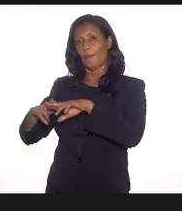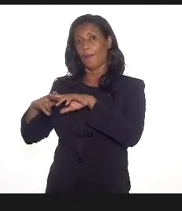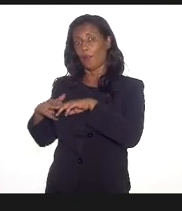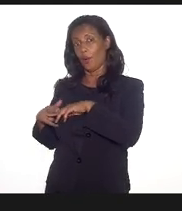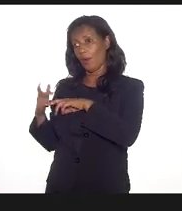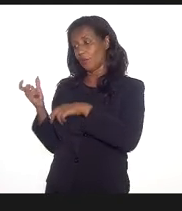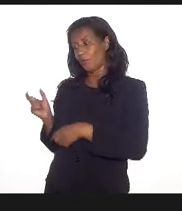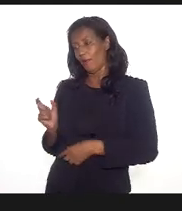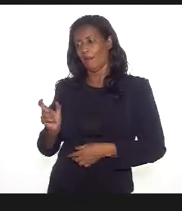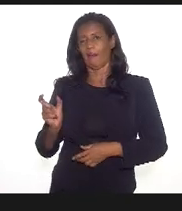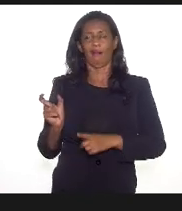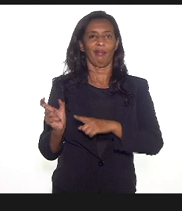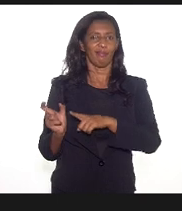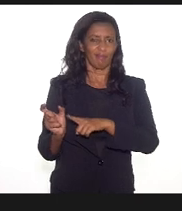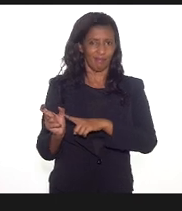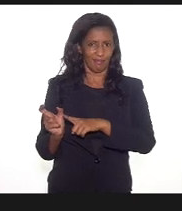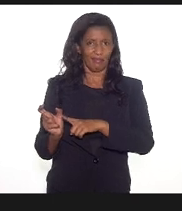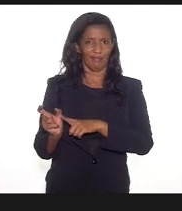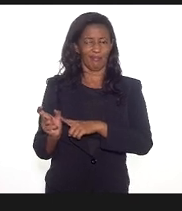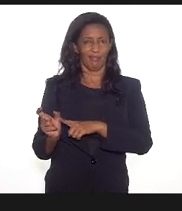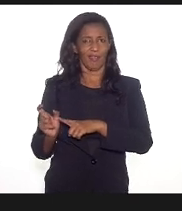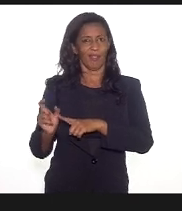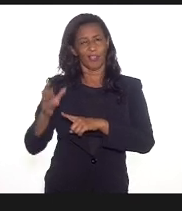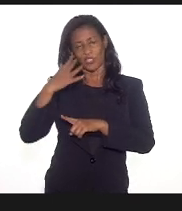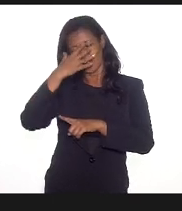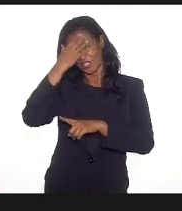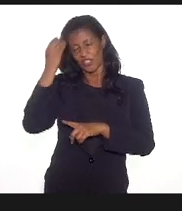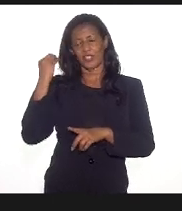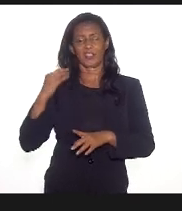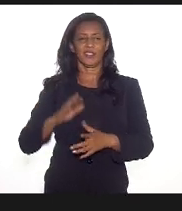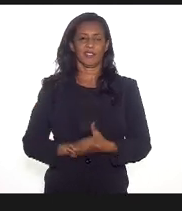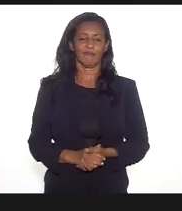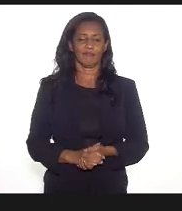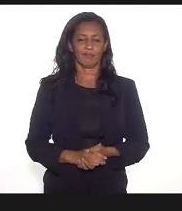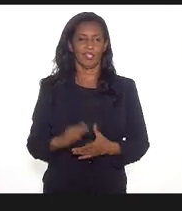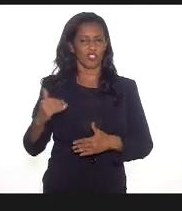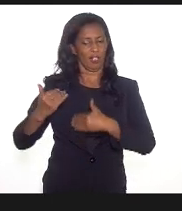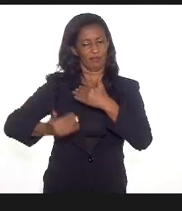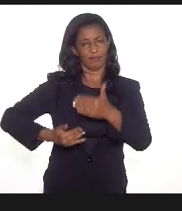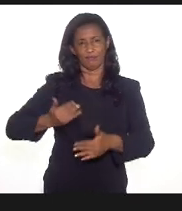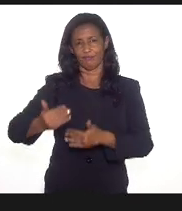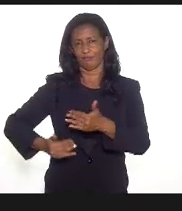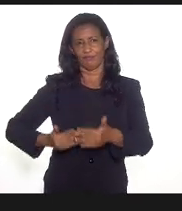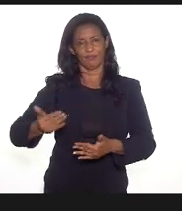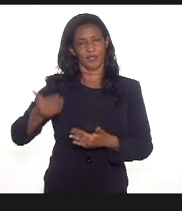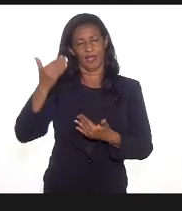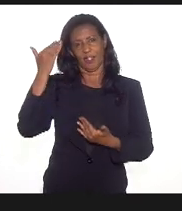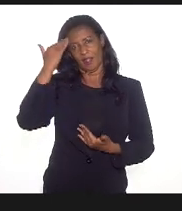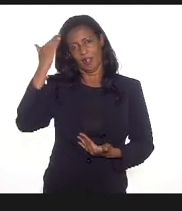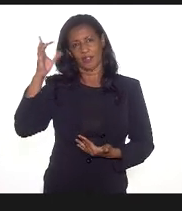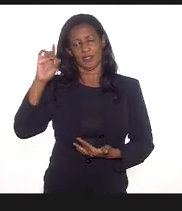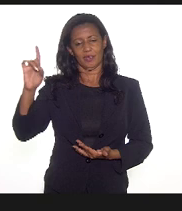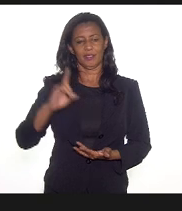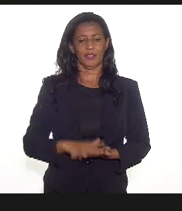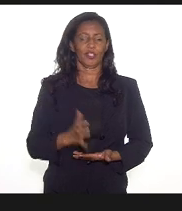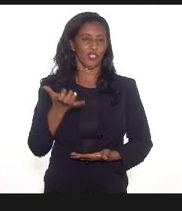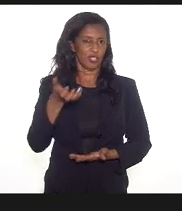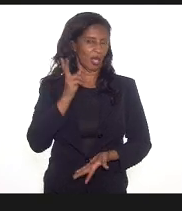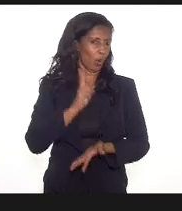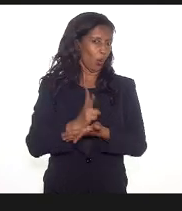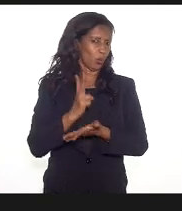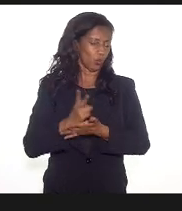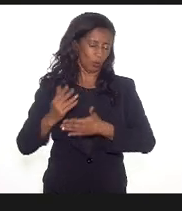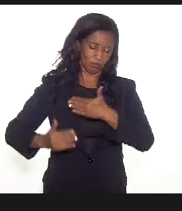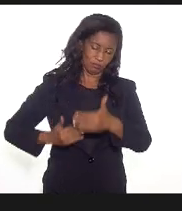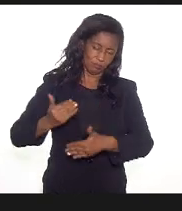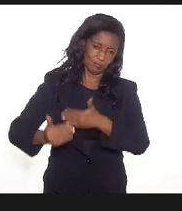de termologias que já ficaram para trás e a gente já teve avanços aí graças a Deus. Então, a gente quer continuar